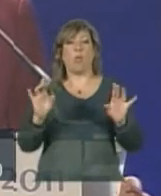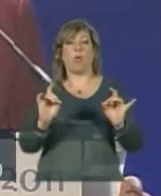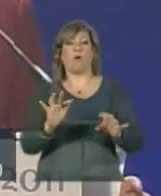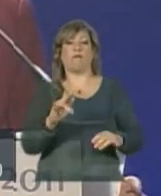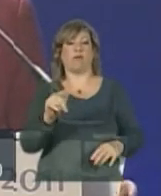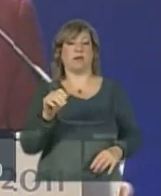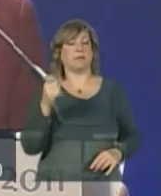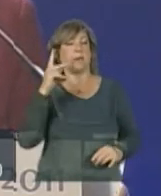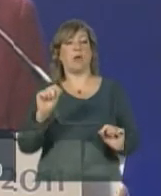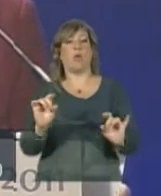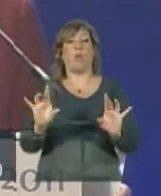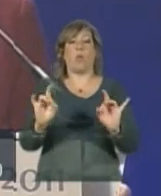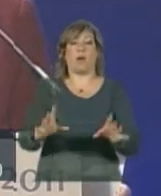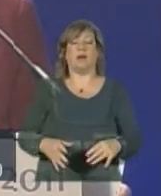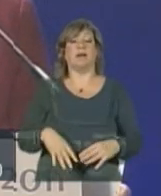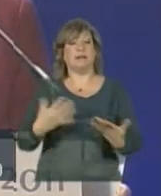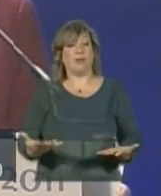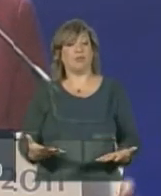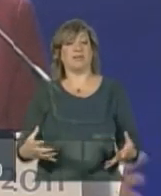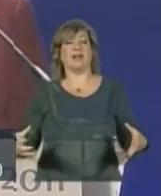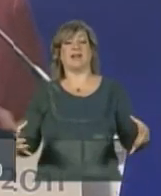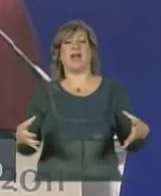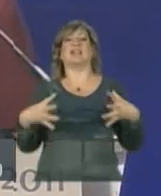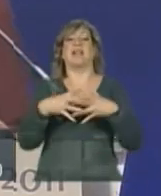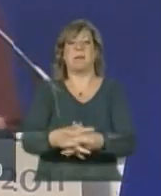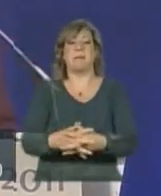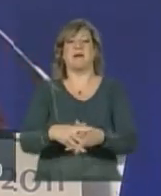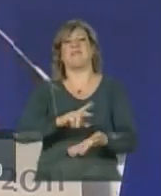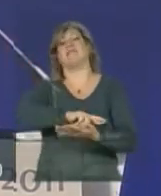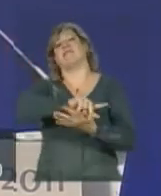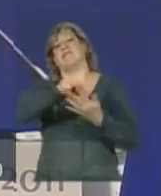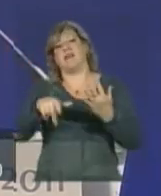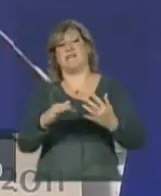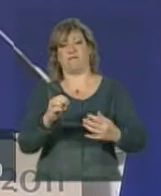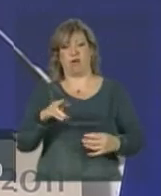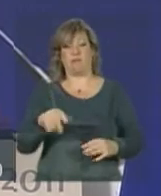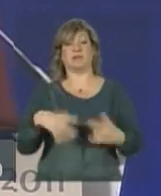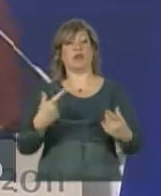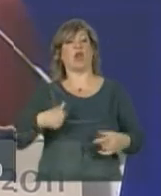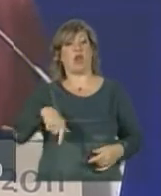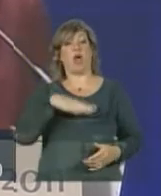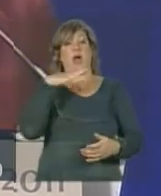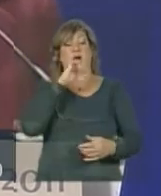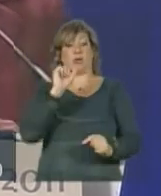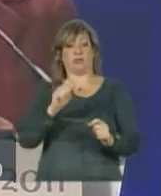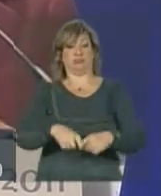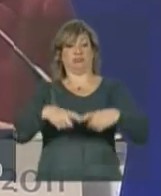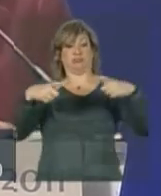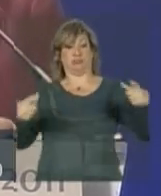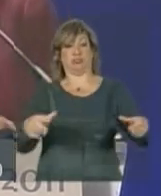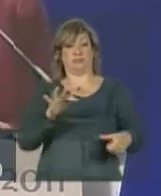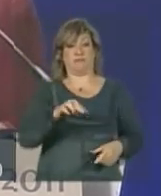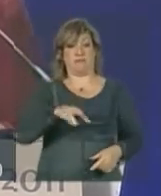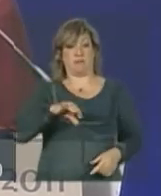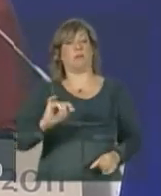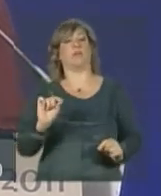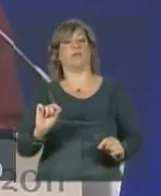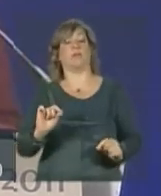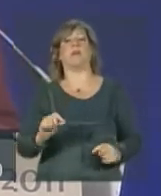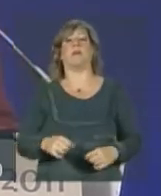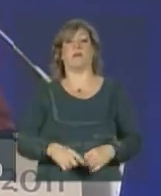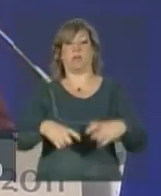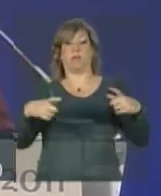de várias maneiras, por isso é que a gente considera que a ampliação do Fundo Monetário, no momento de